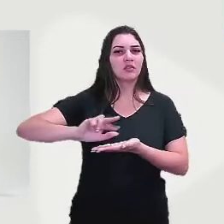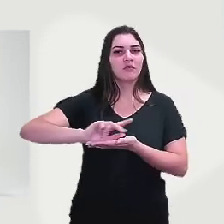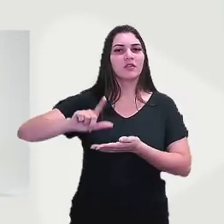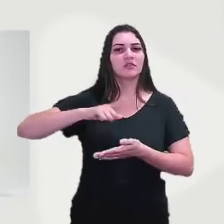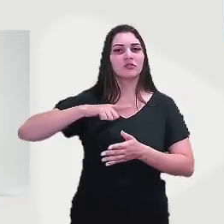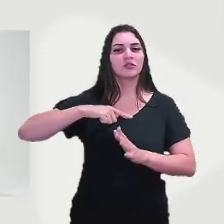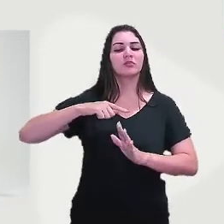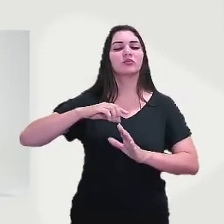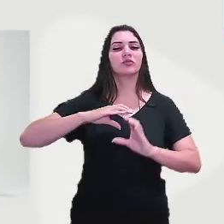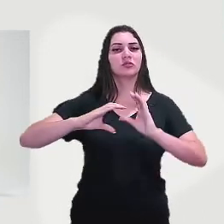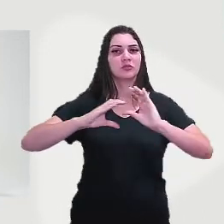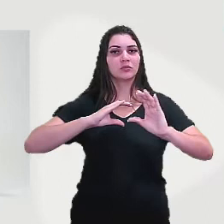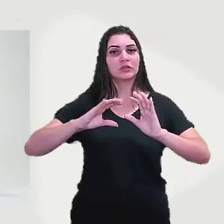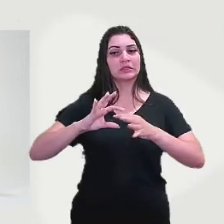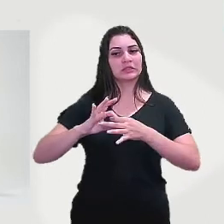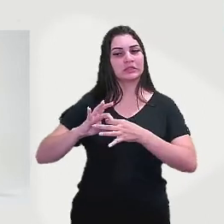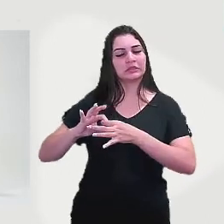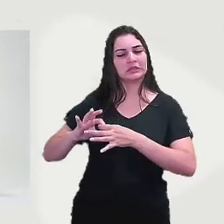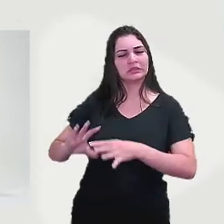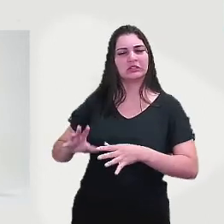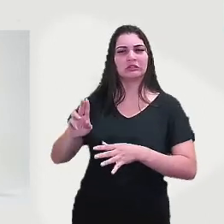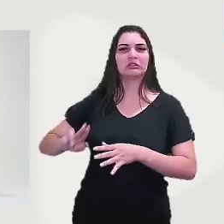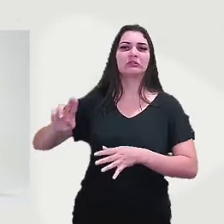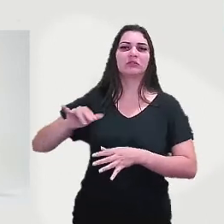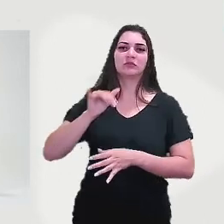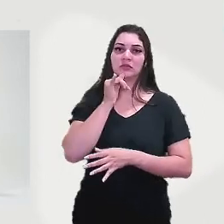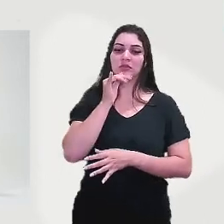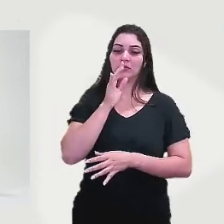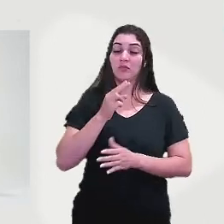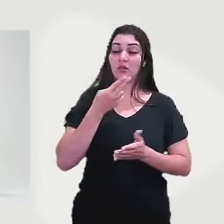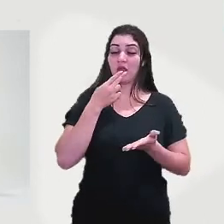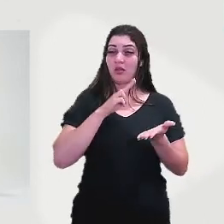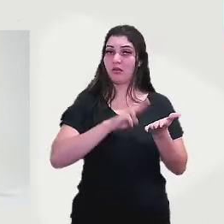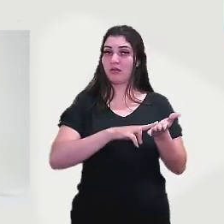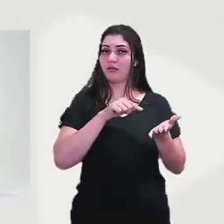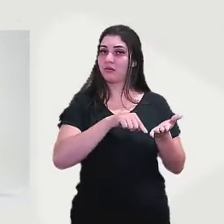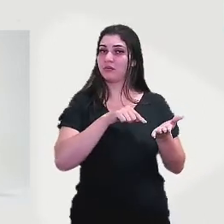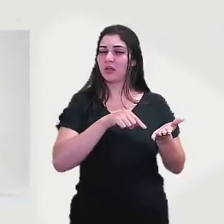citei deixaram de ser utilizados. Vejam, a carta.